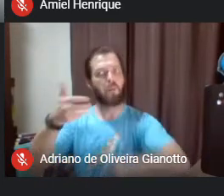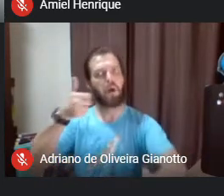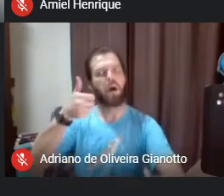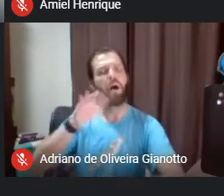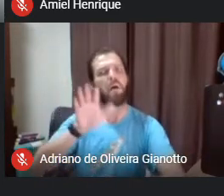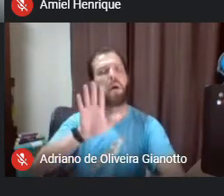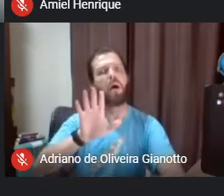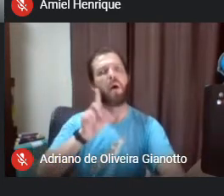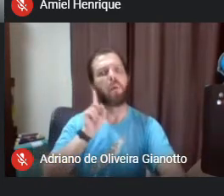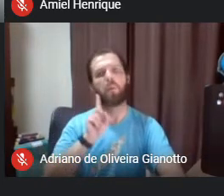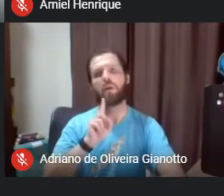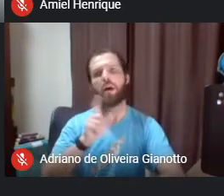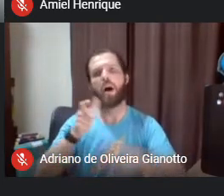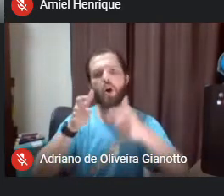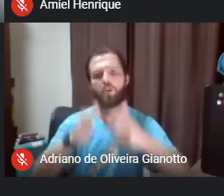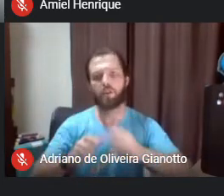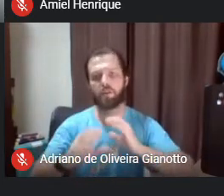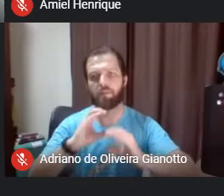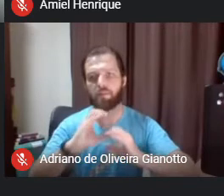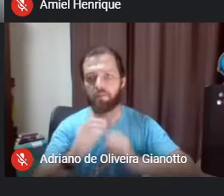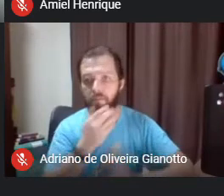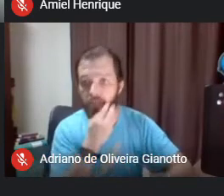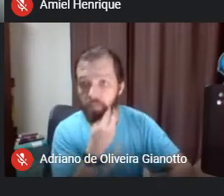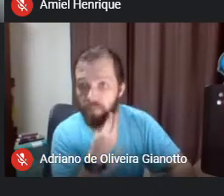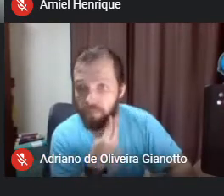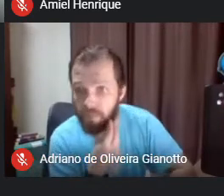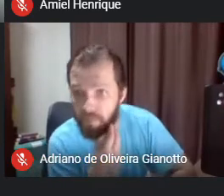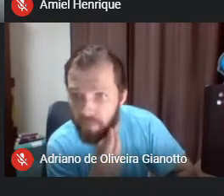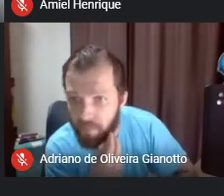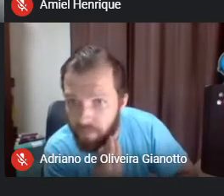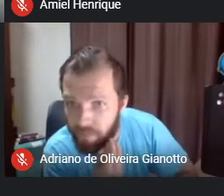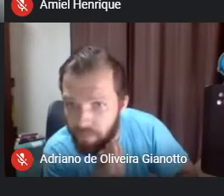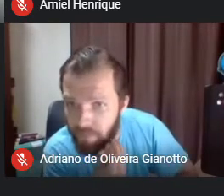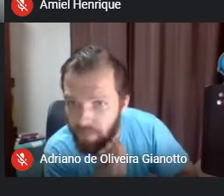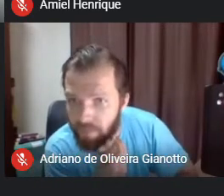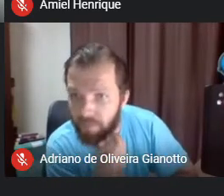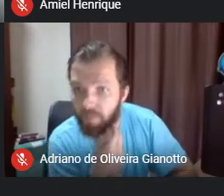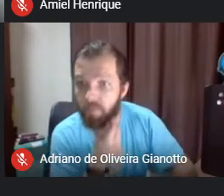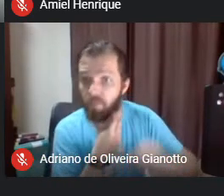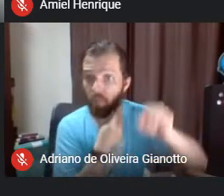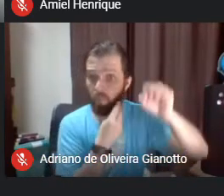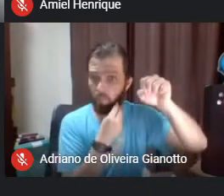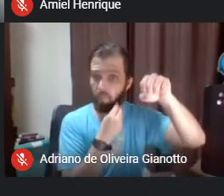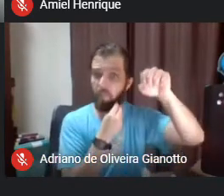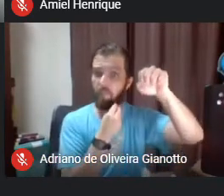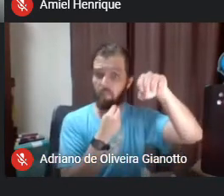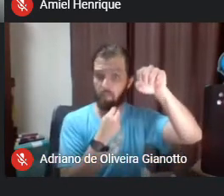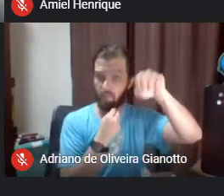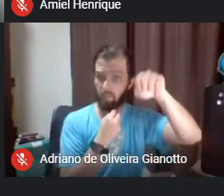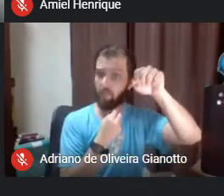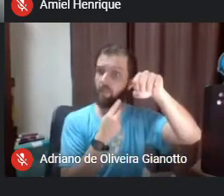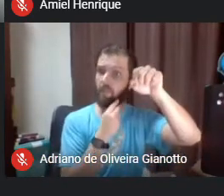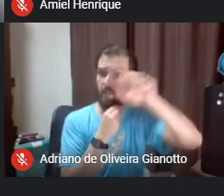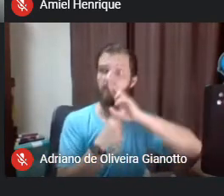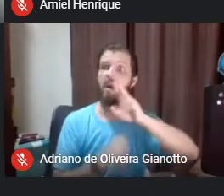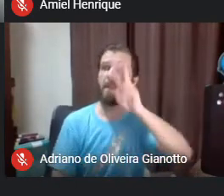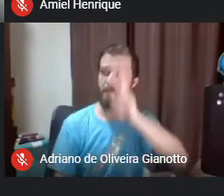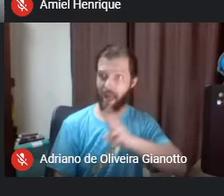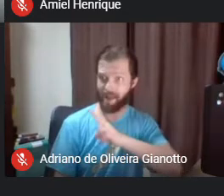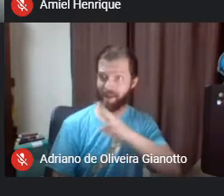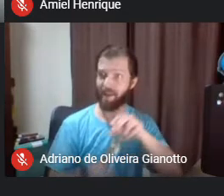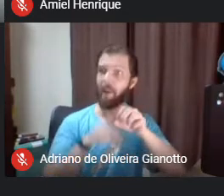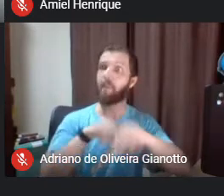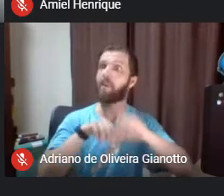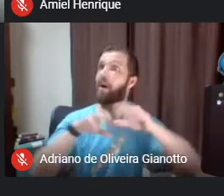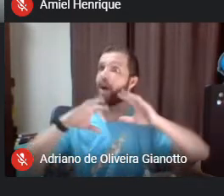pessoas conversavam, falavam. Aí ele falou, mas e o surdo? Como que é a comunicação dos surdos? Sim,